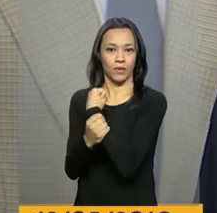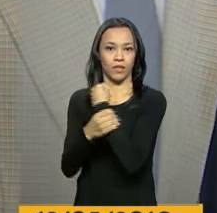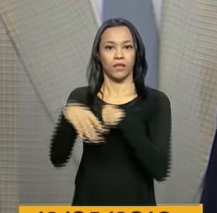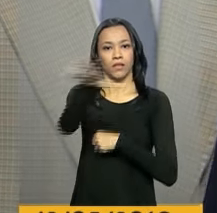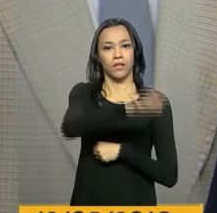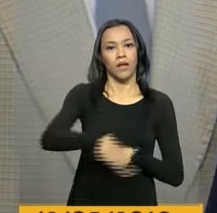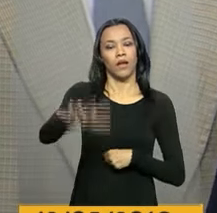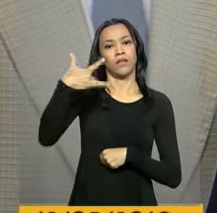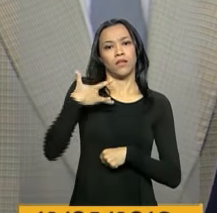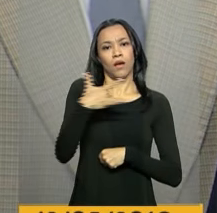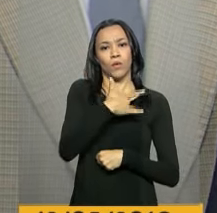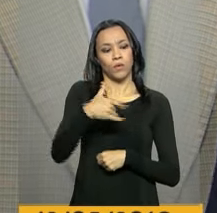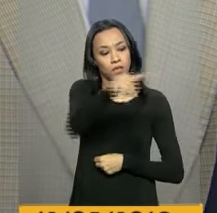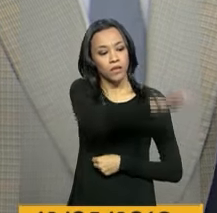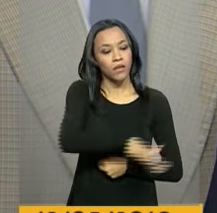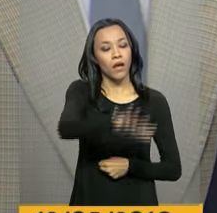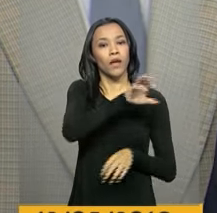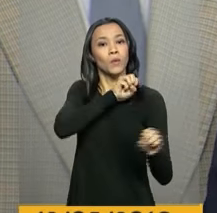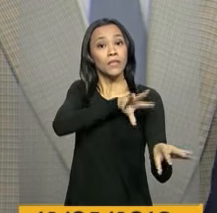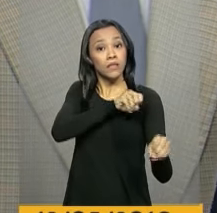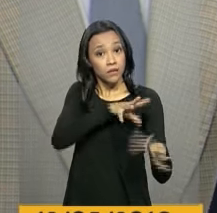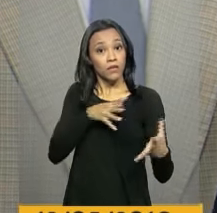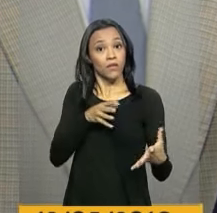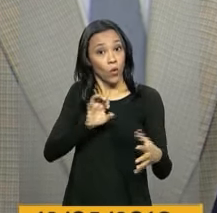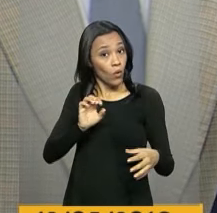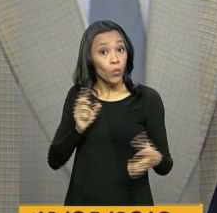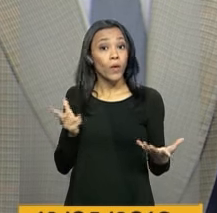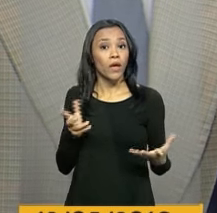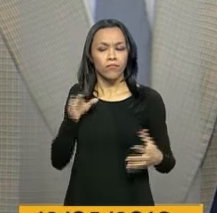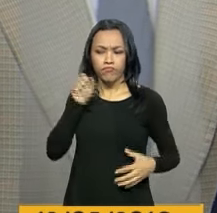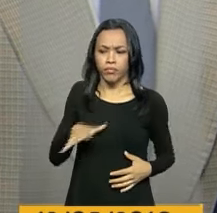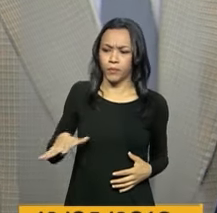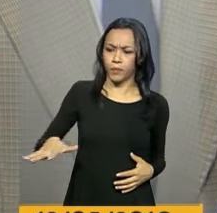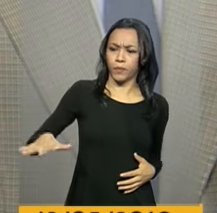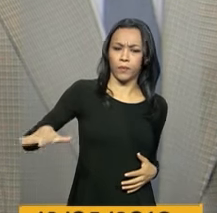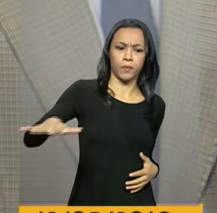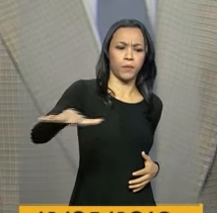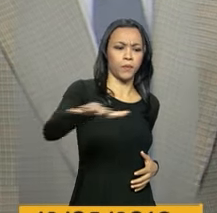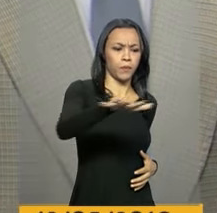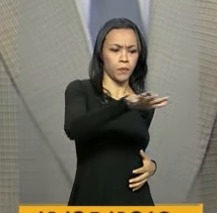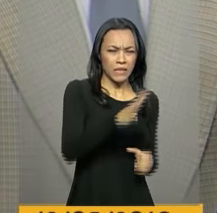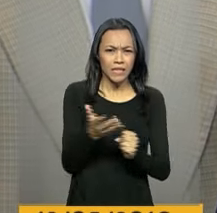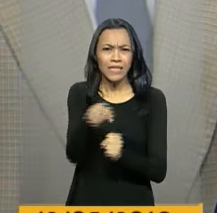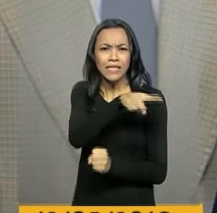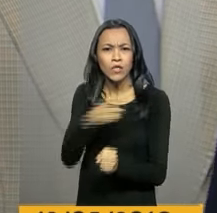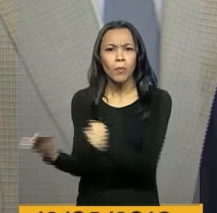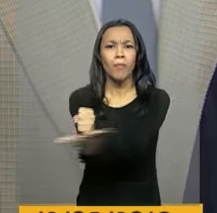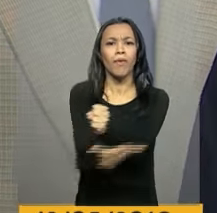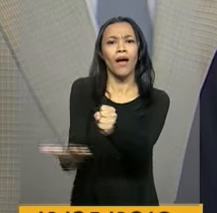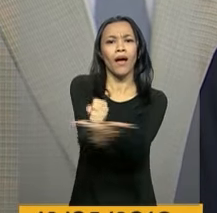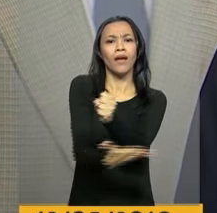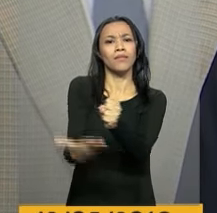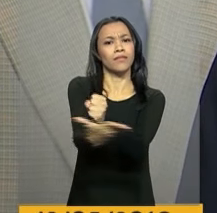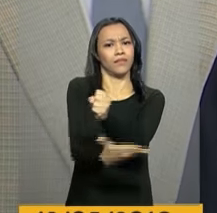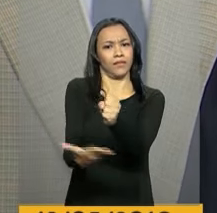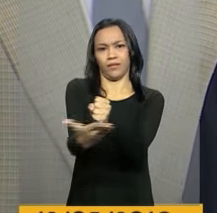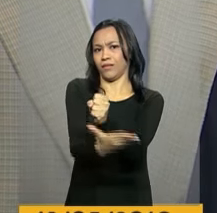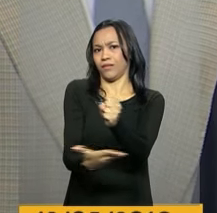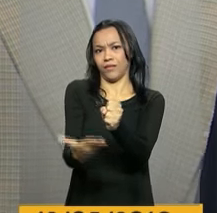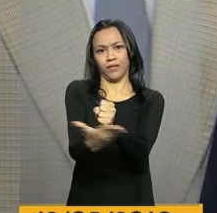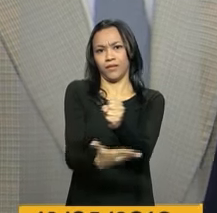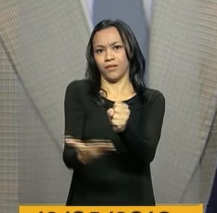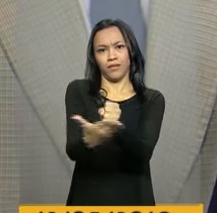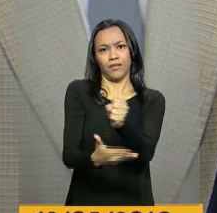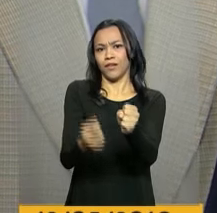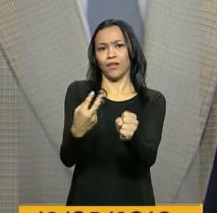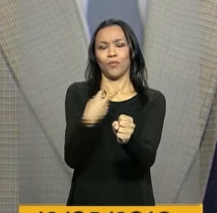da educação, ou seja, dos espaços e setores fundamentais que não podem sair da